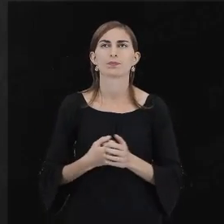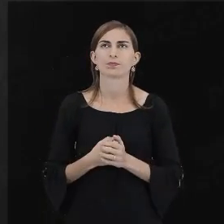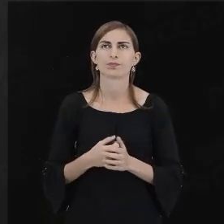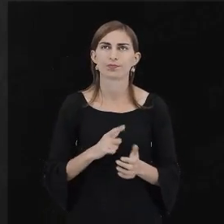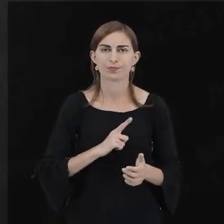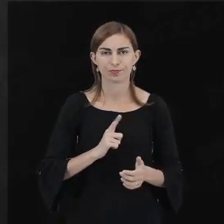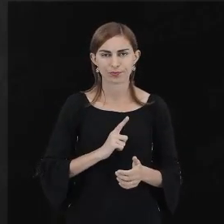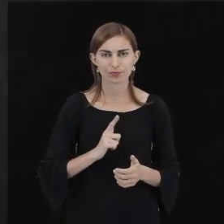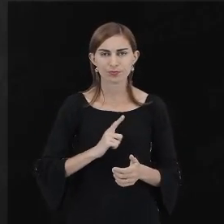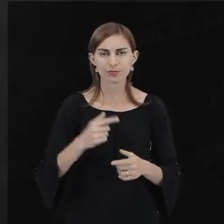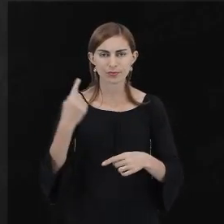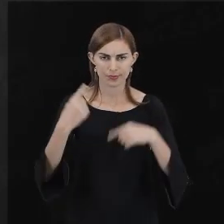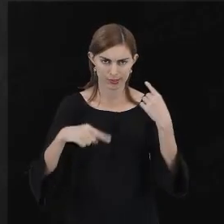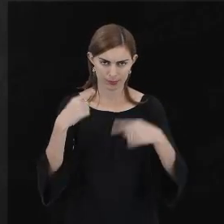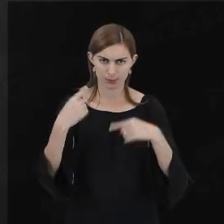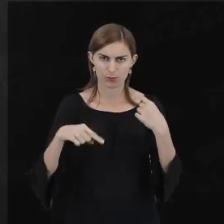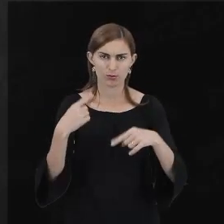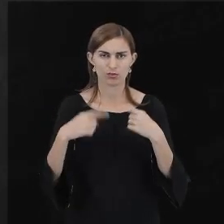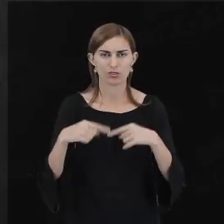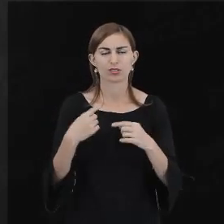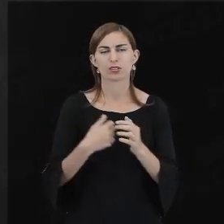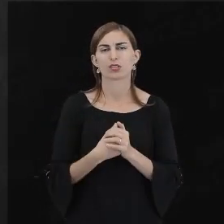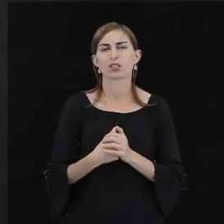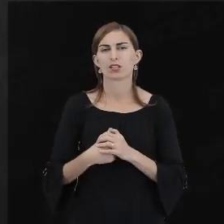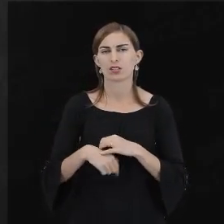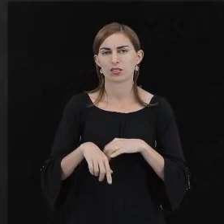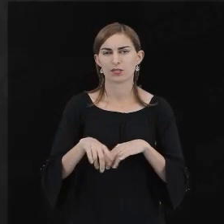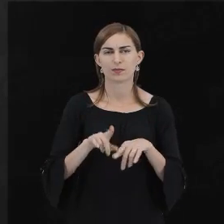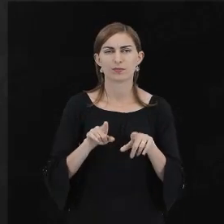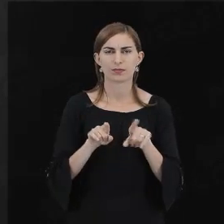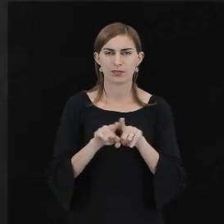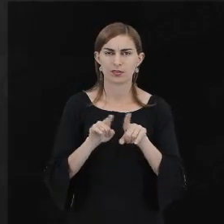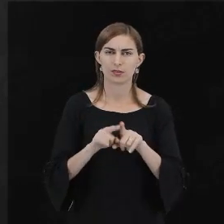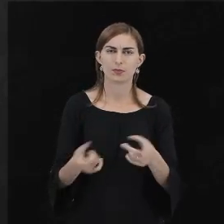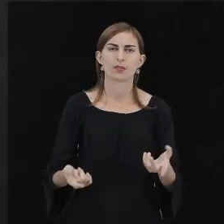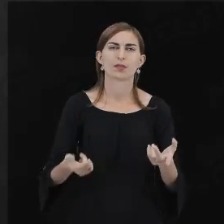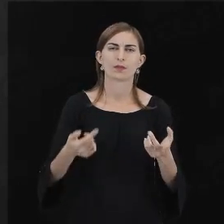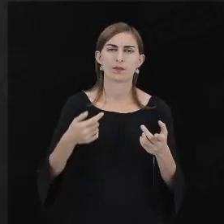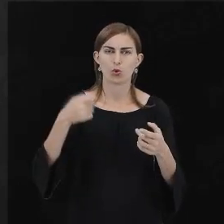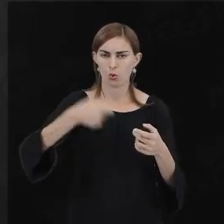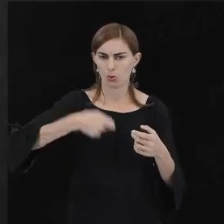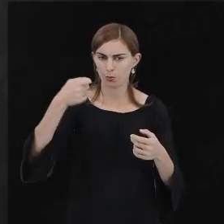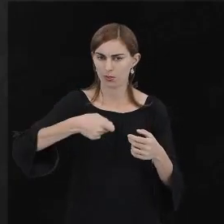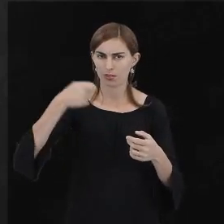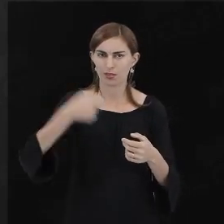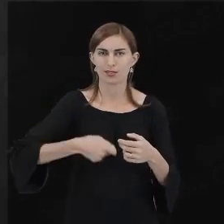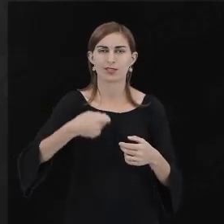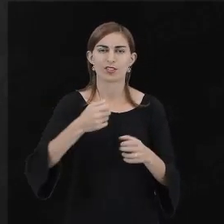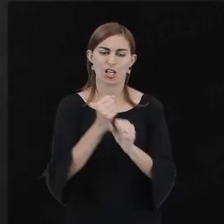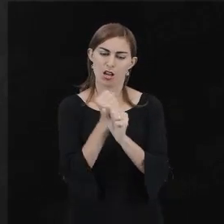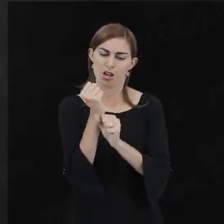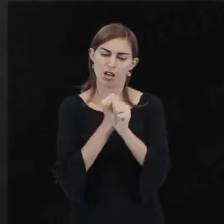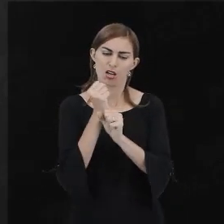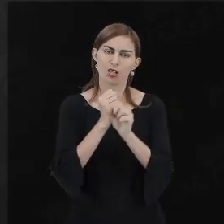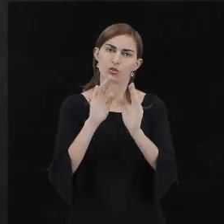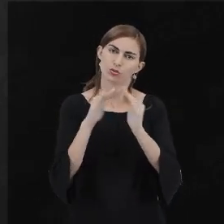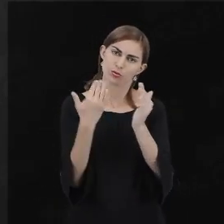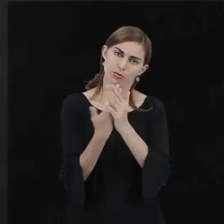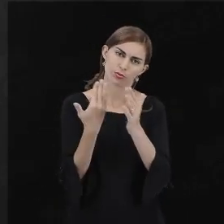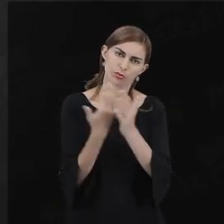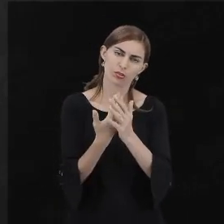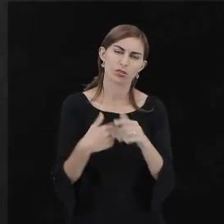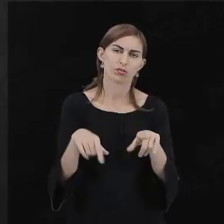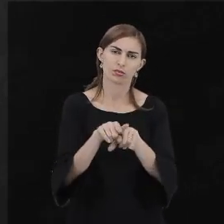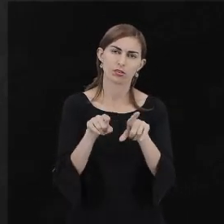também, em termos de política, uma elevação significativa da obrigatoriedade dos anos de escolarização e a extensão das